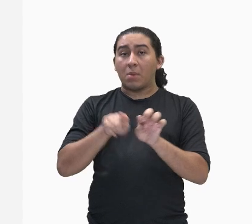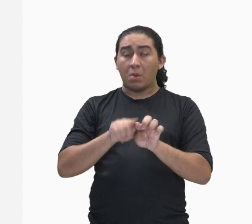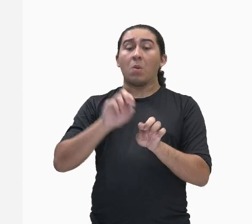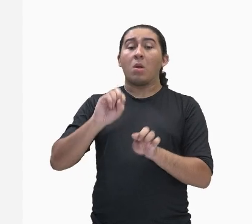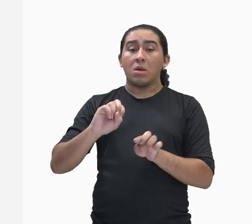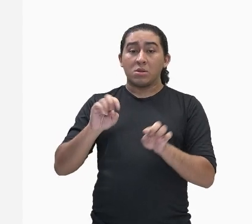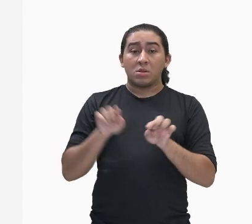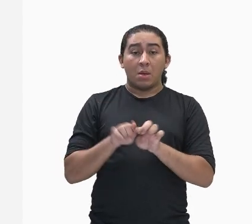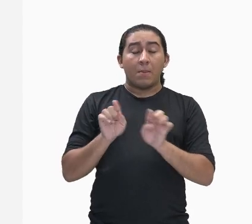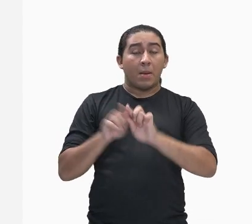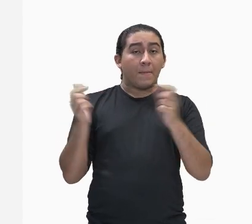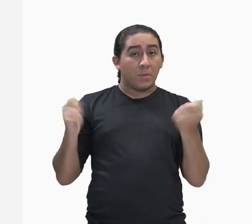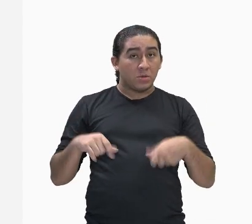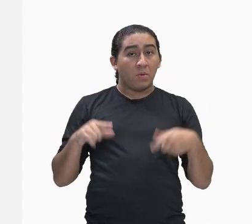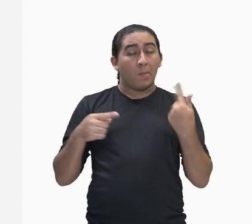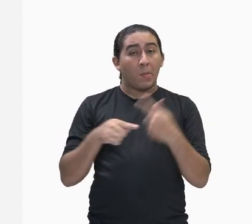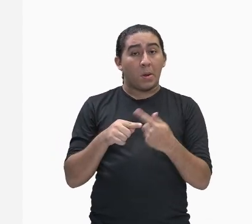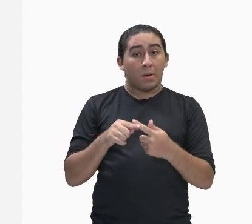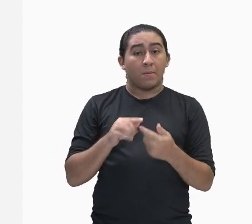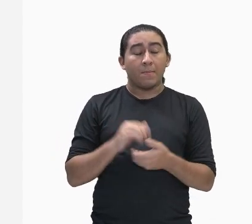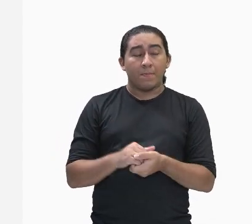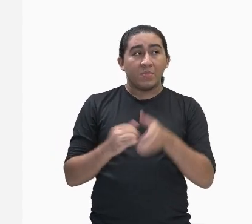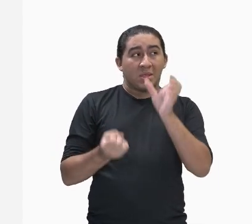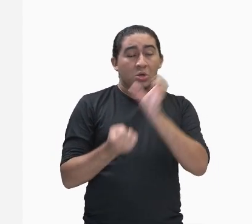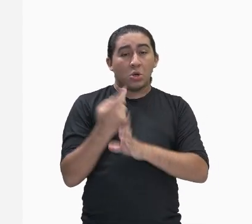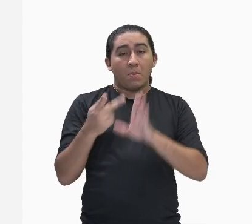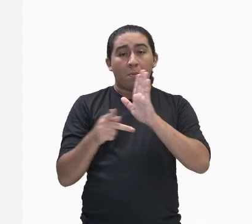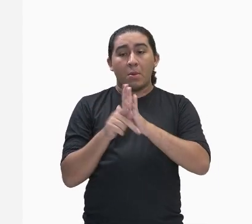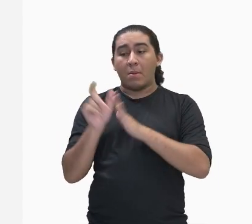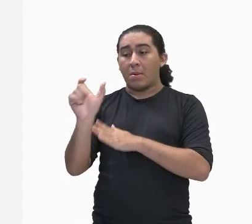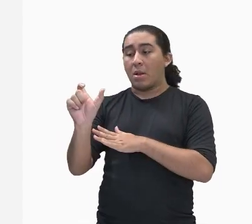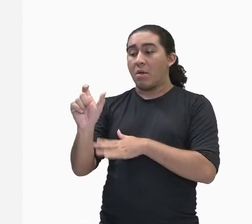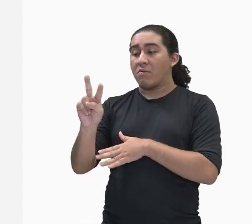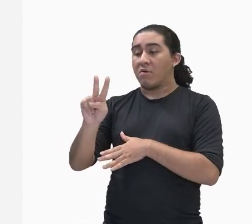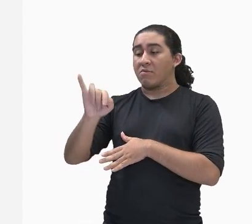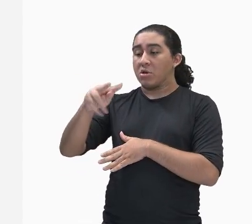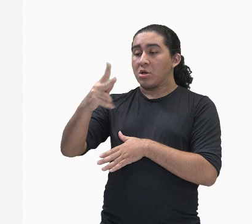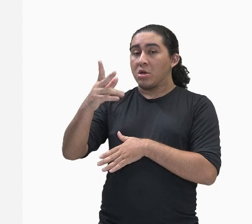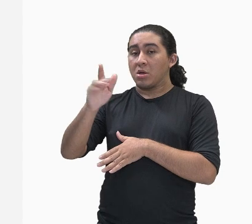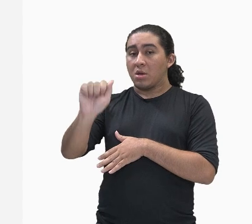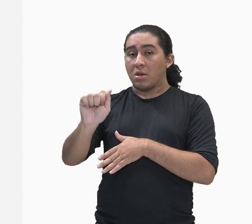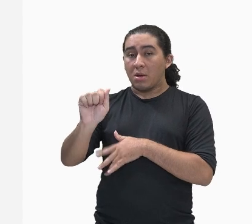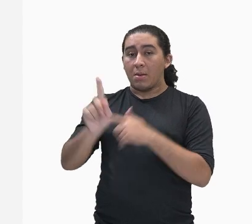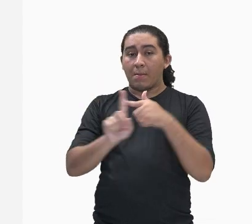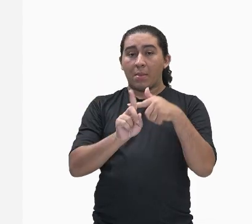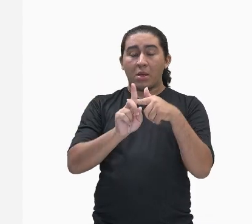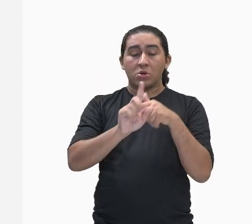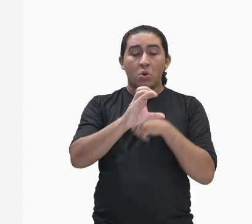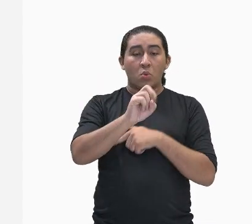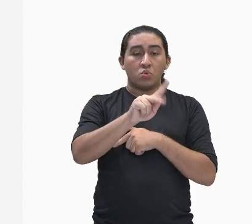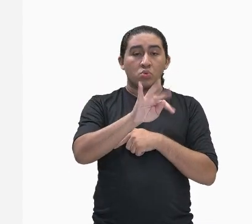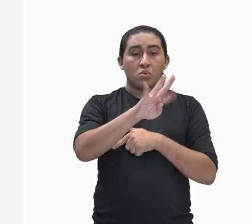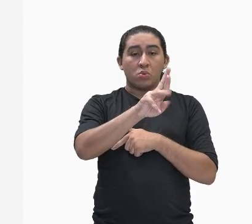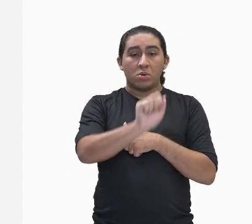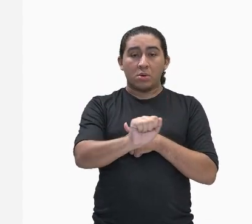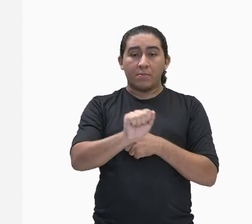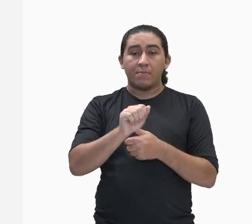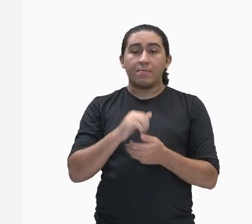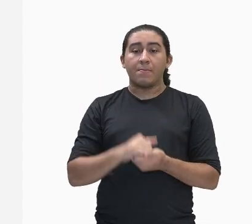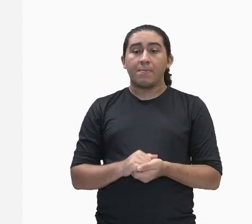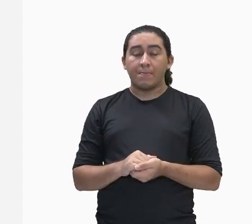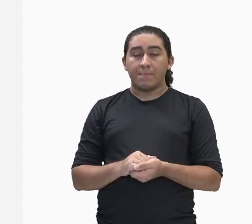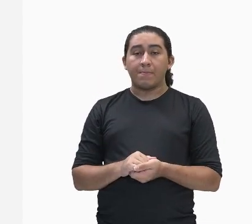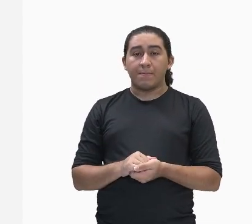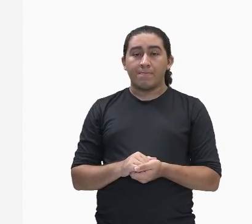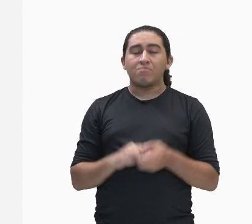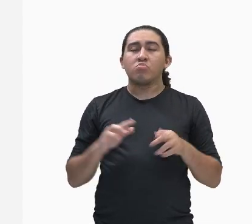houve porque foi formada da palavra vinha mais cultura. Olha,